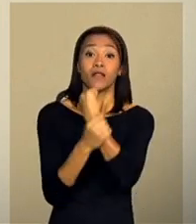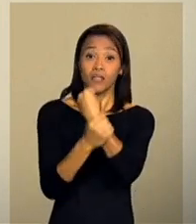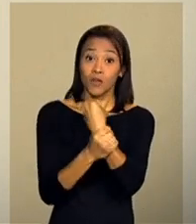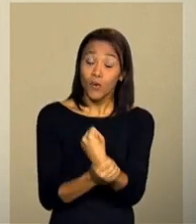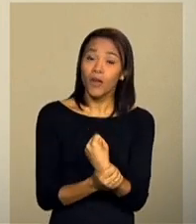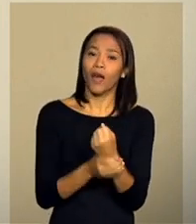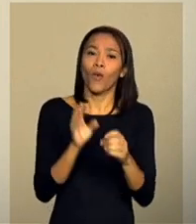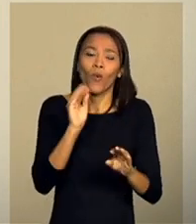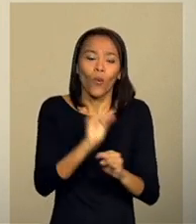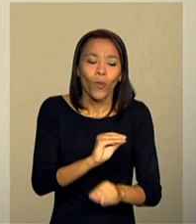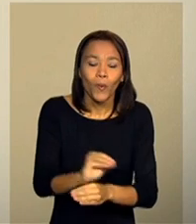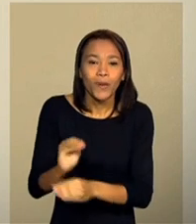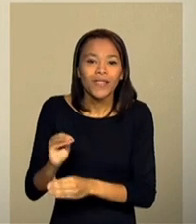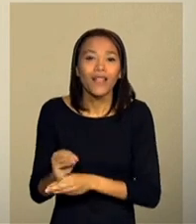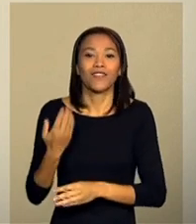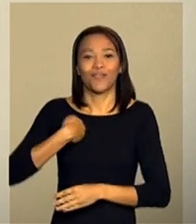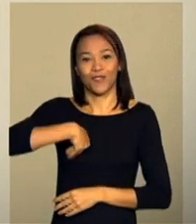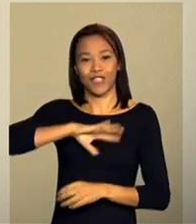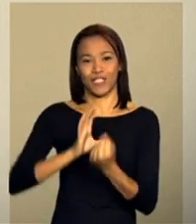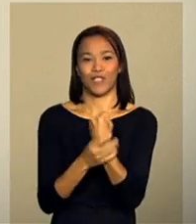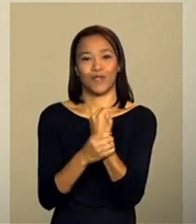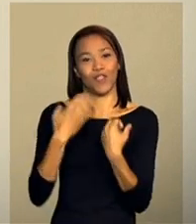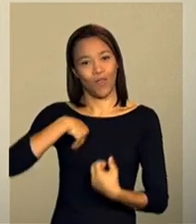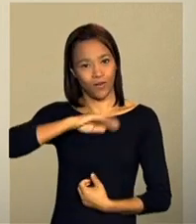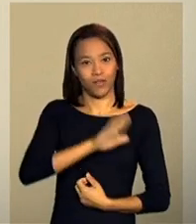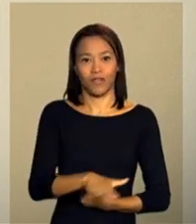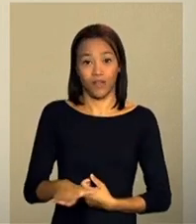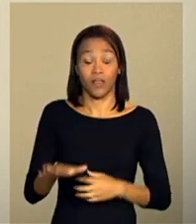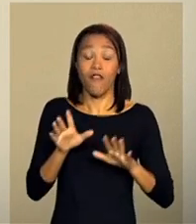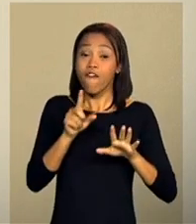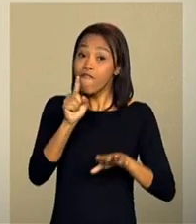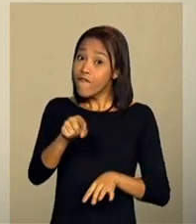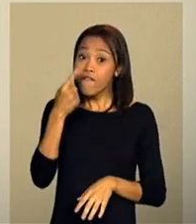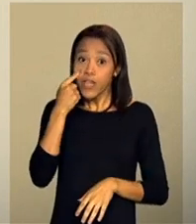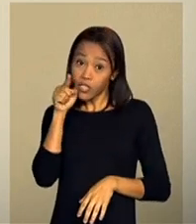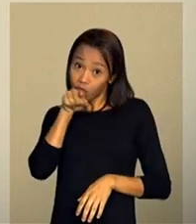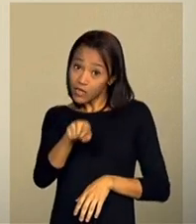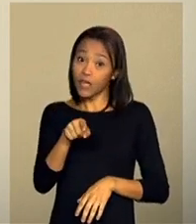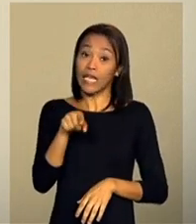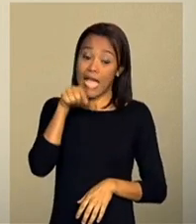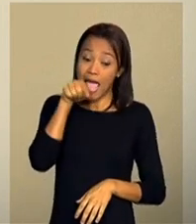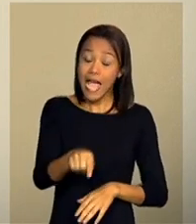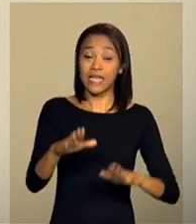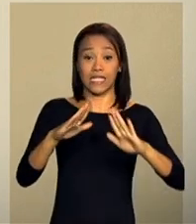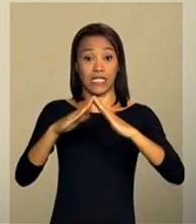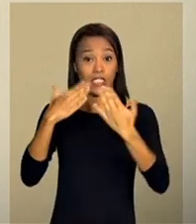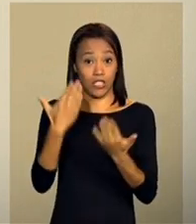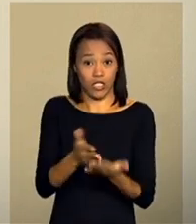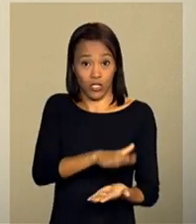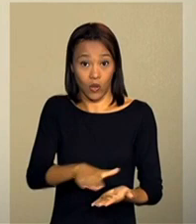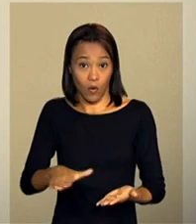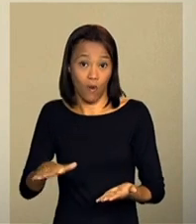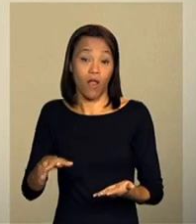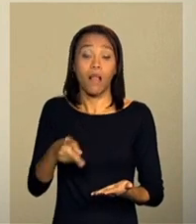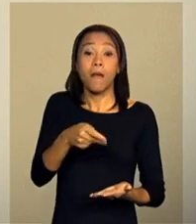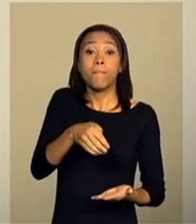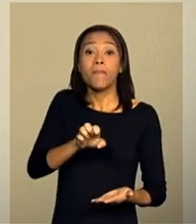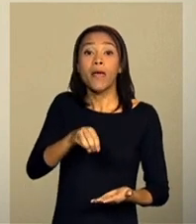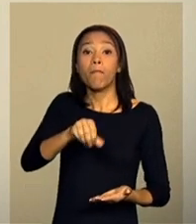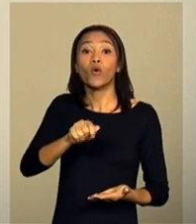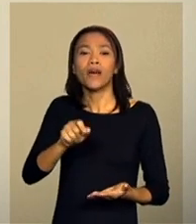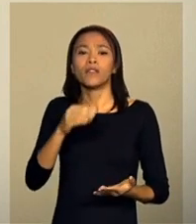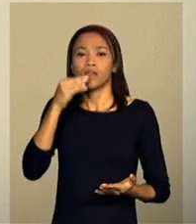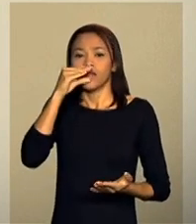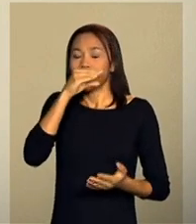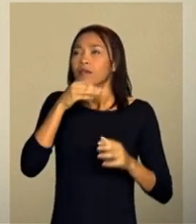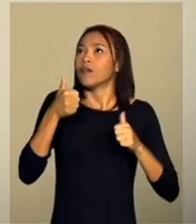conforto e a segurança das nossas crianças veja você Luciano que essa creche pré-moldada tem conforto térmico